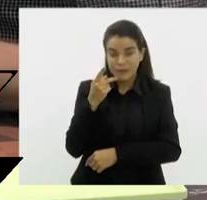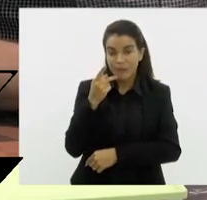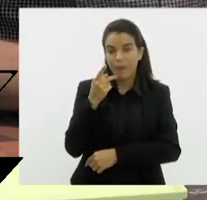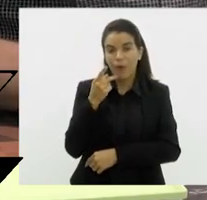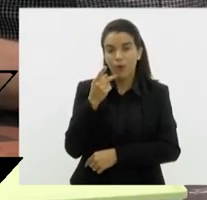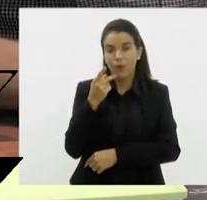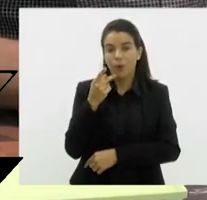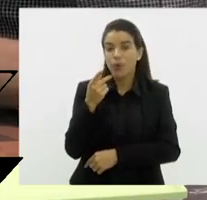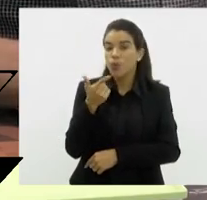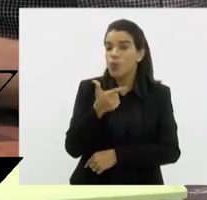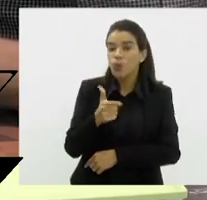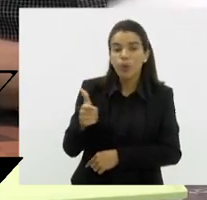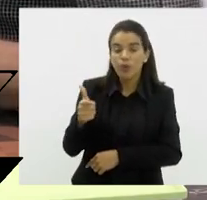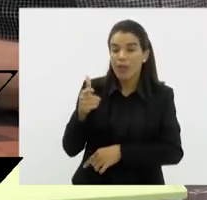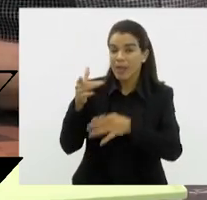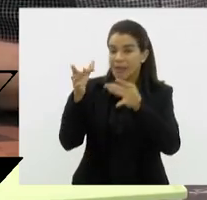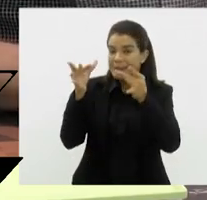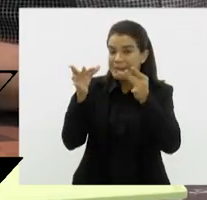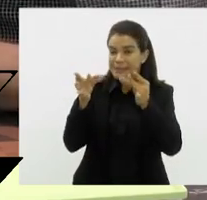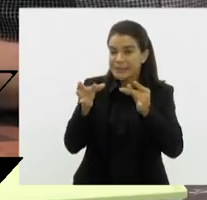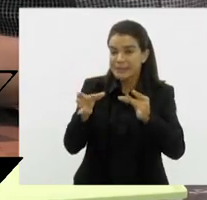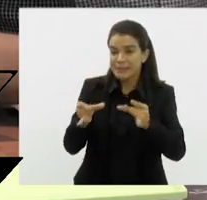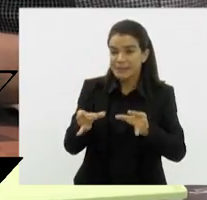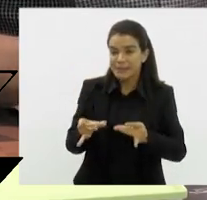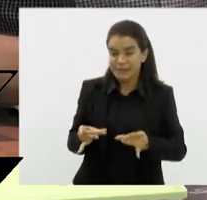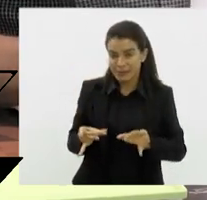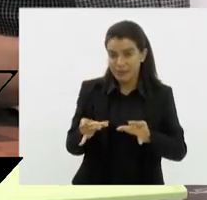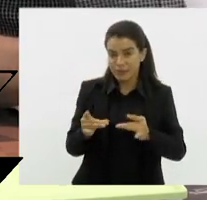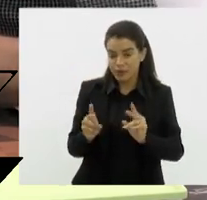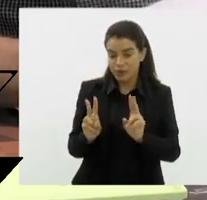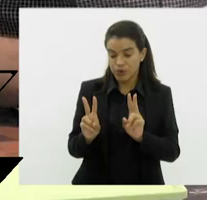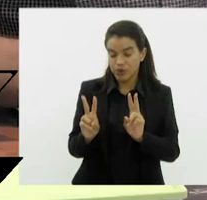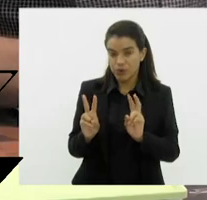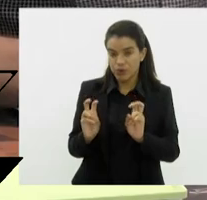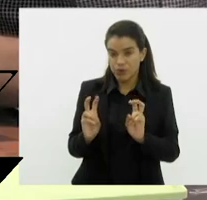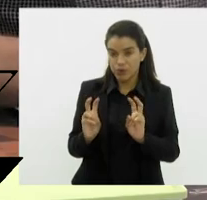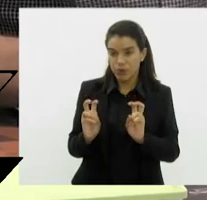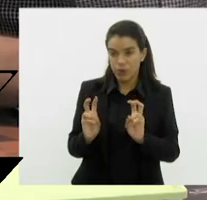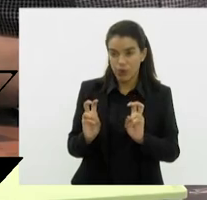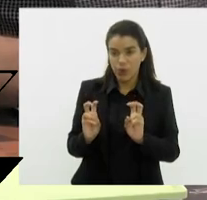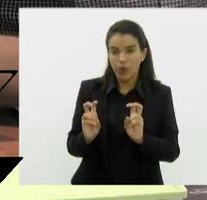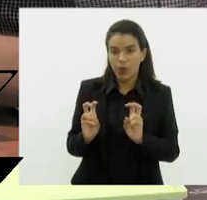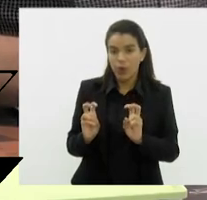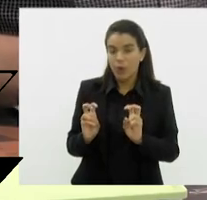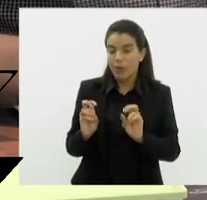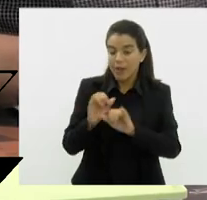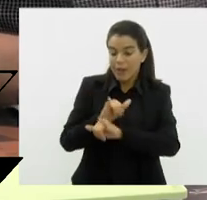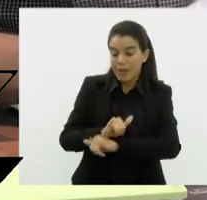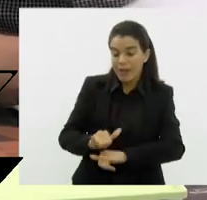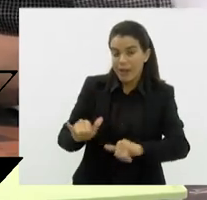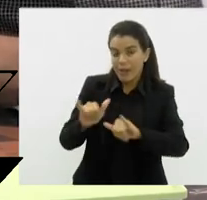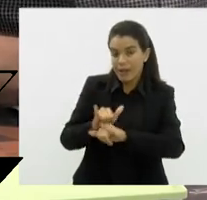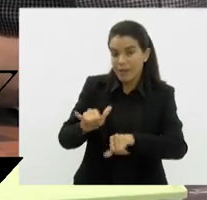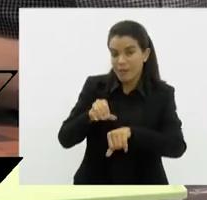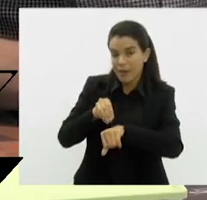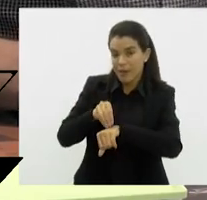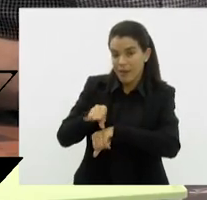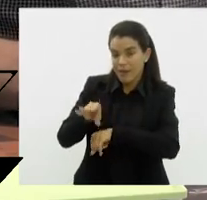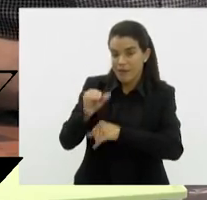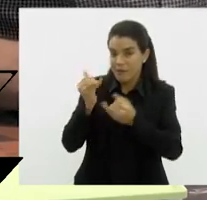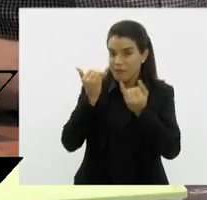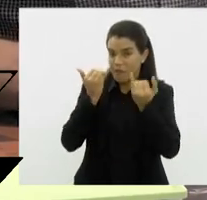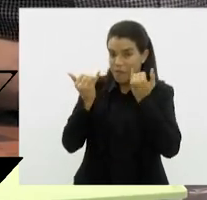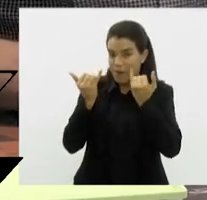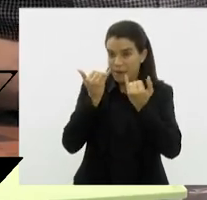está especificado essa questão da campanha informativa,